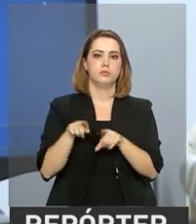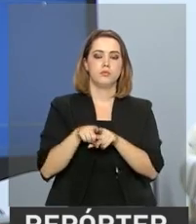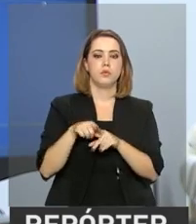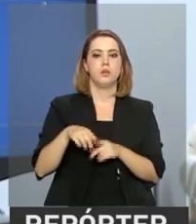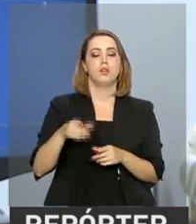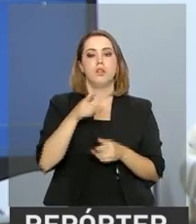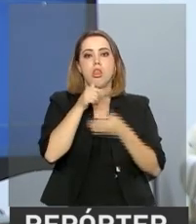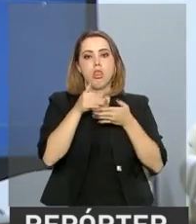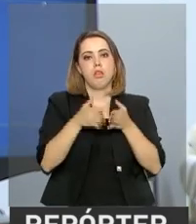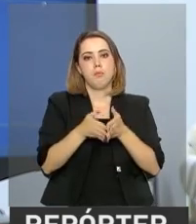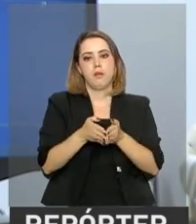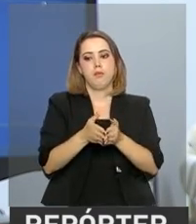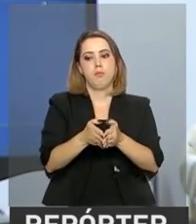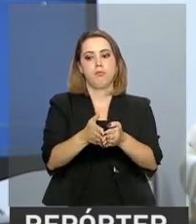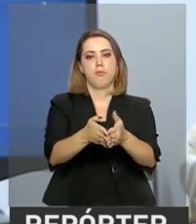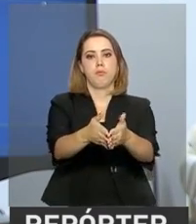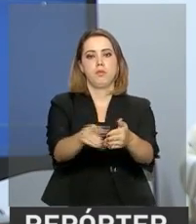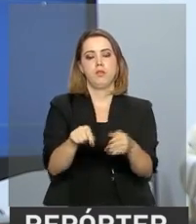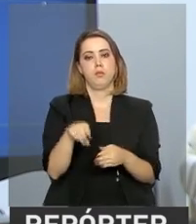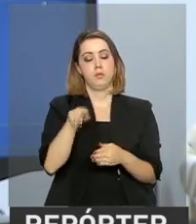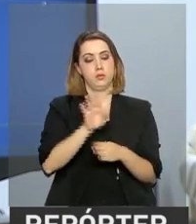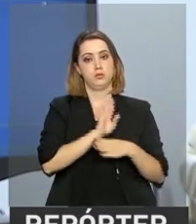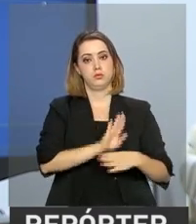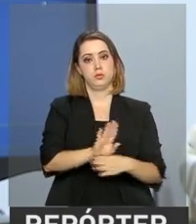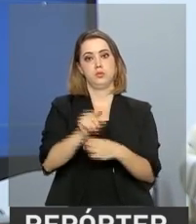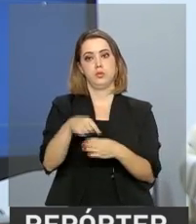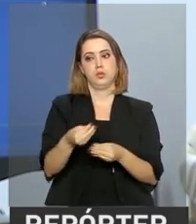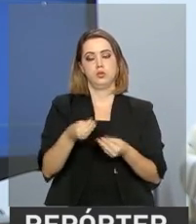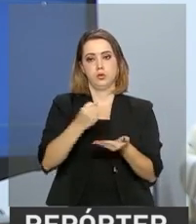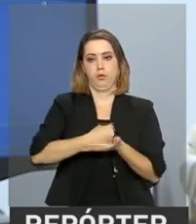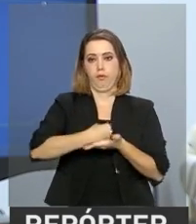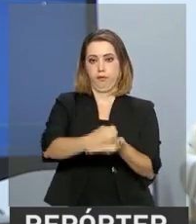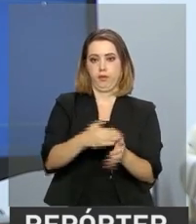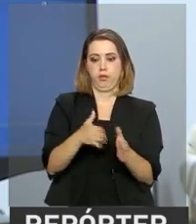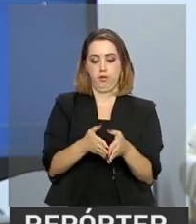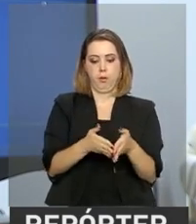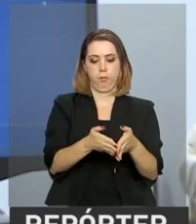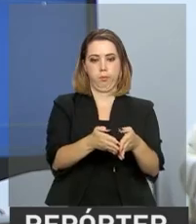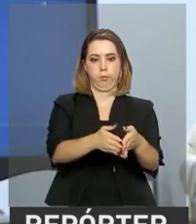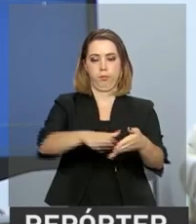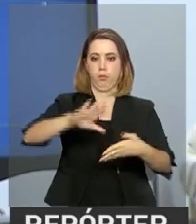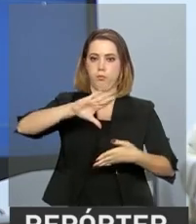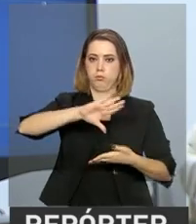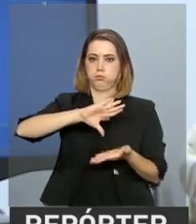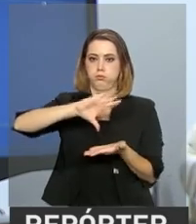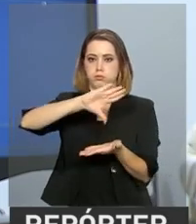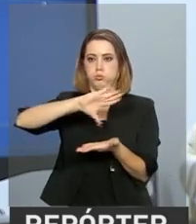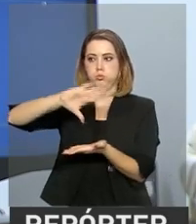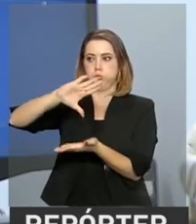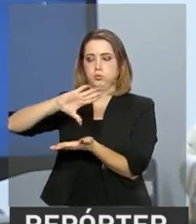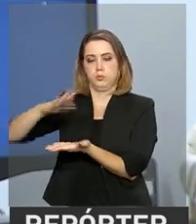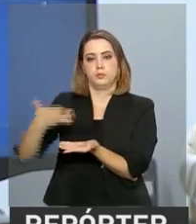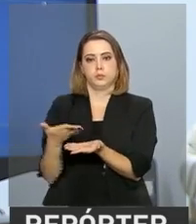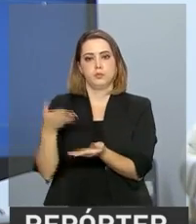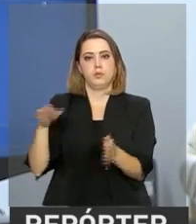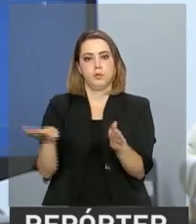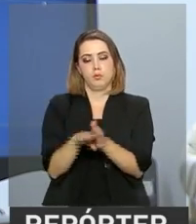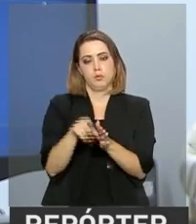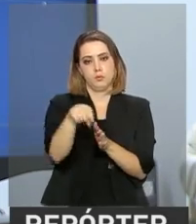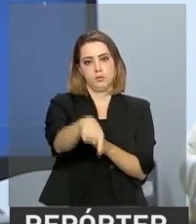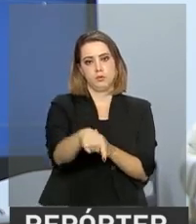marinha que cede os navios ao passado foi um navio da marinha é importante ressaltar que esses meios militares já estão em